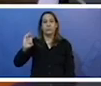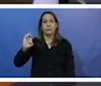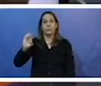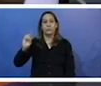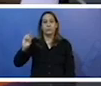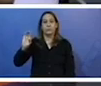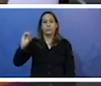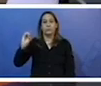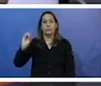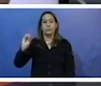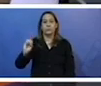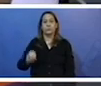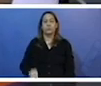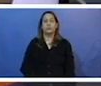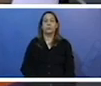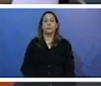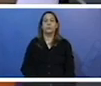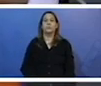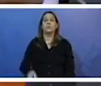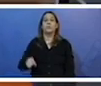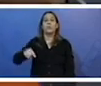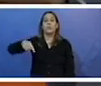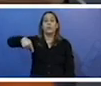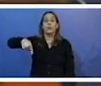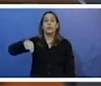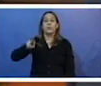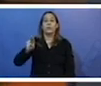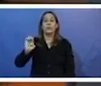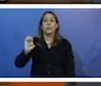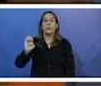Brinquê. O que?